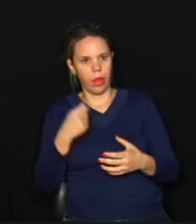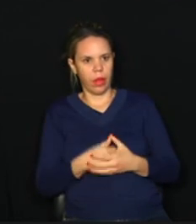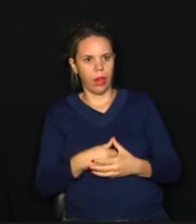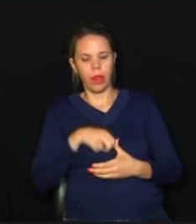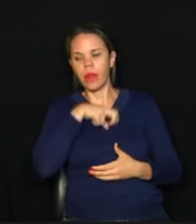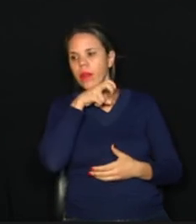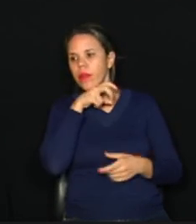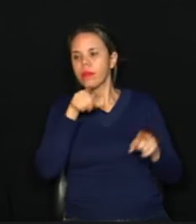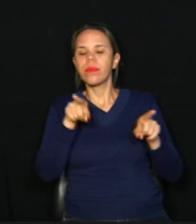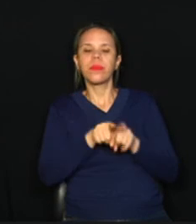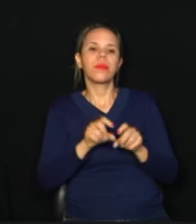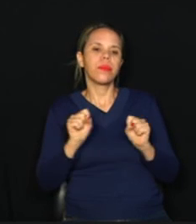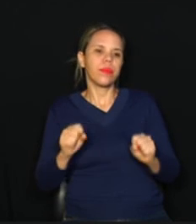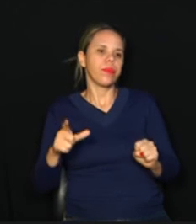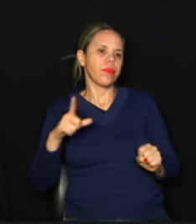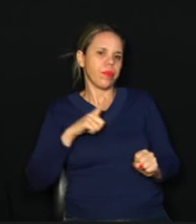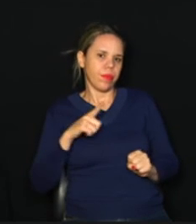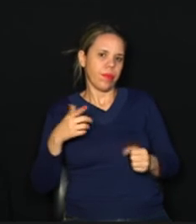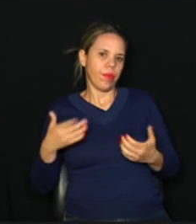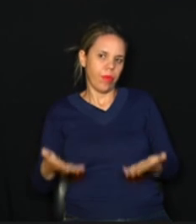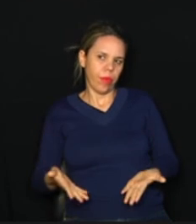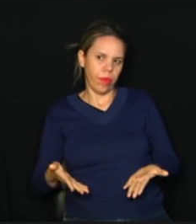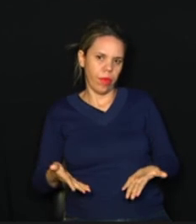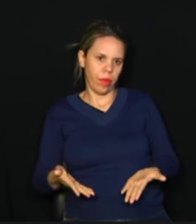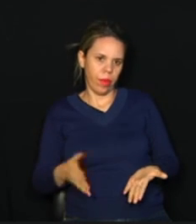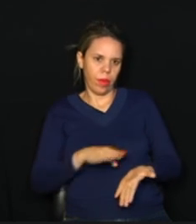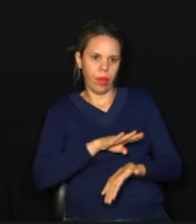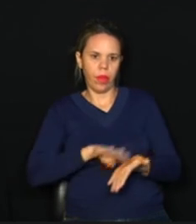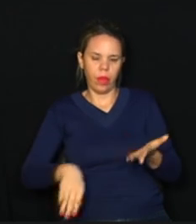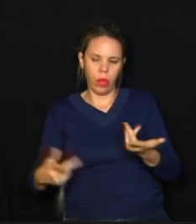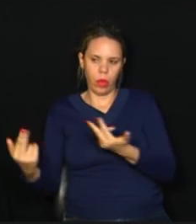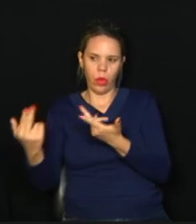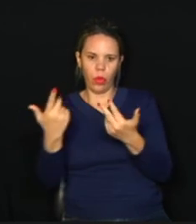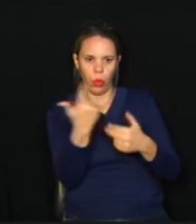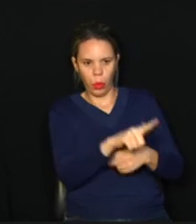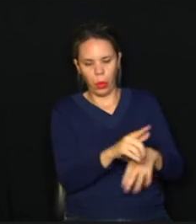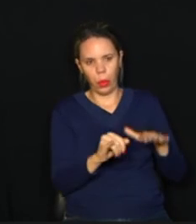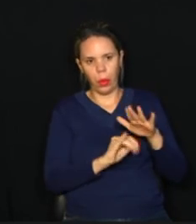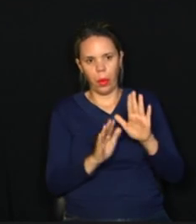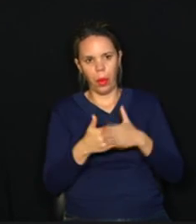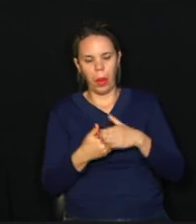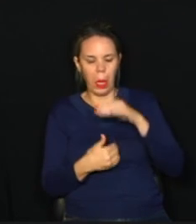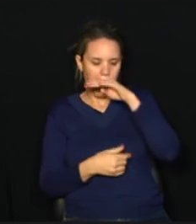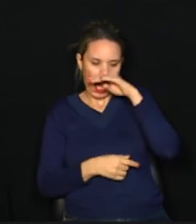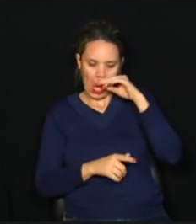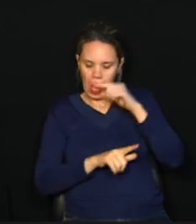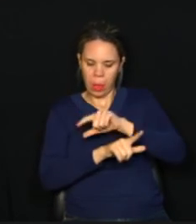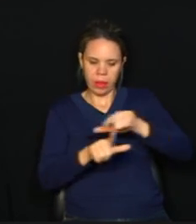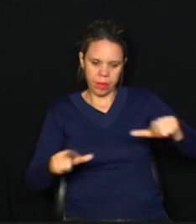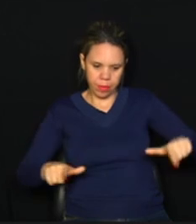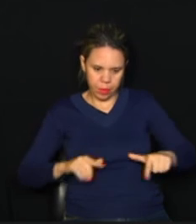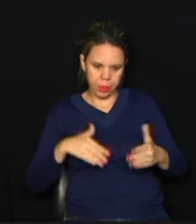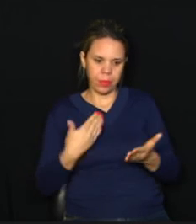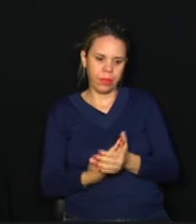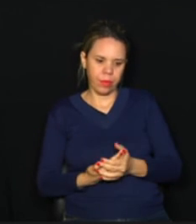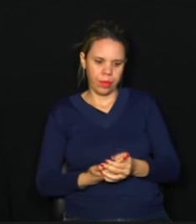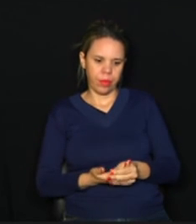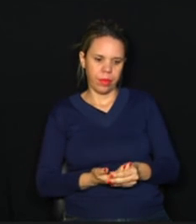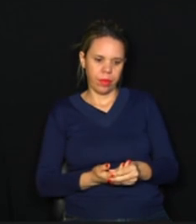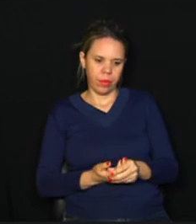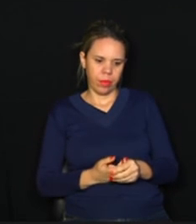Butantan também poderia ser extinto como outros institutos, né? Ou então esvaziado, né? Até a sua